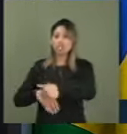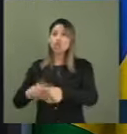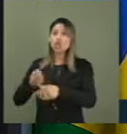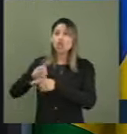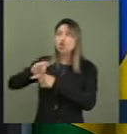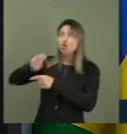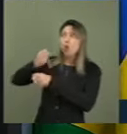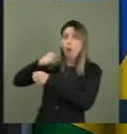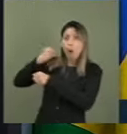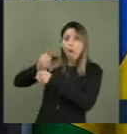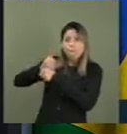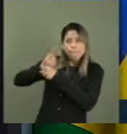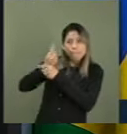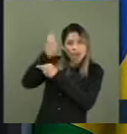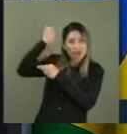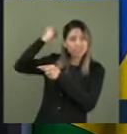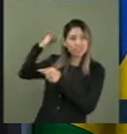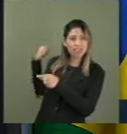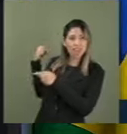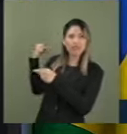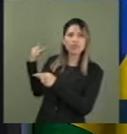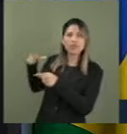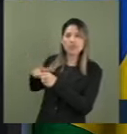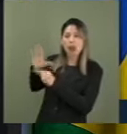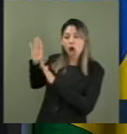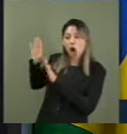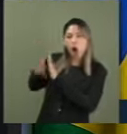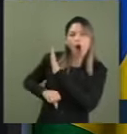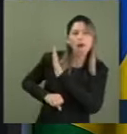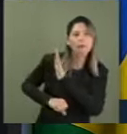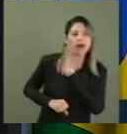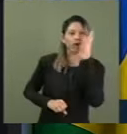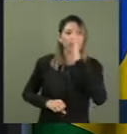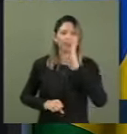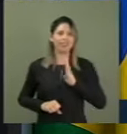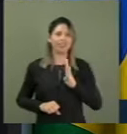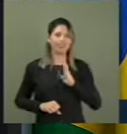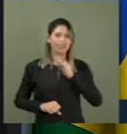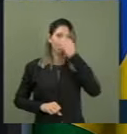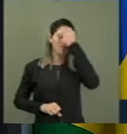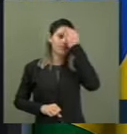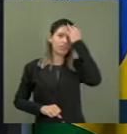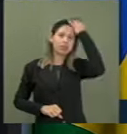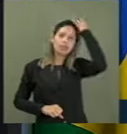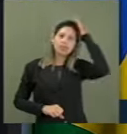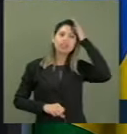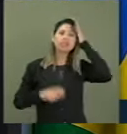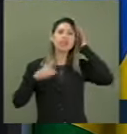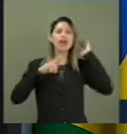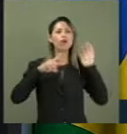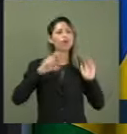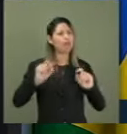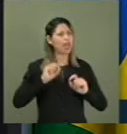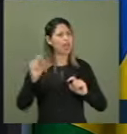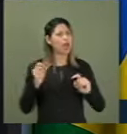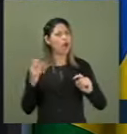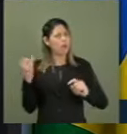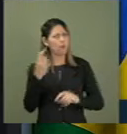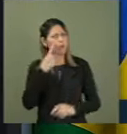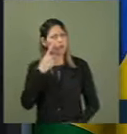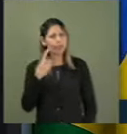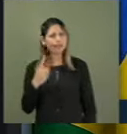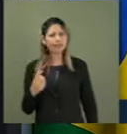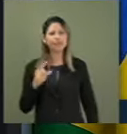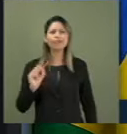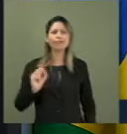calote no Brasil, enquanto ainda temos tantos problemas aqui com os brasileiros. E o interessante é que é um alinhamento